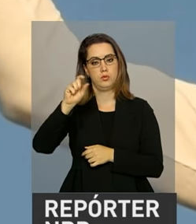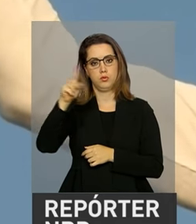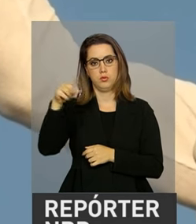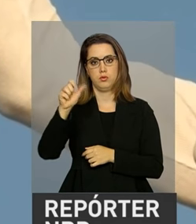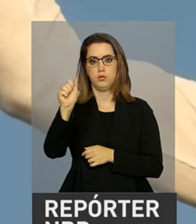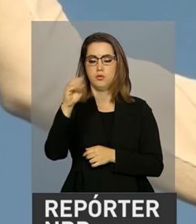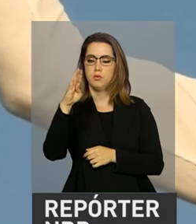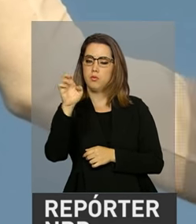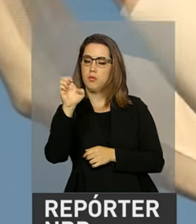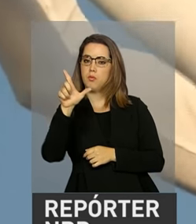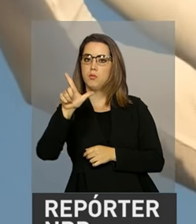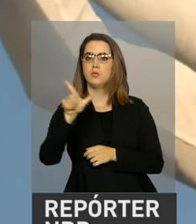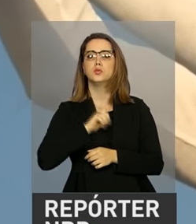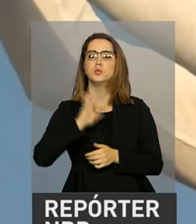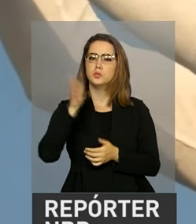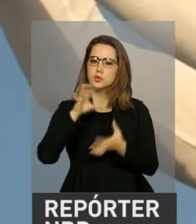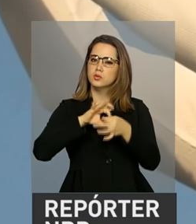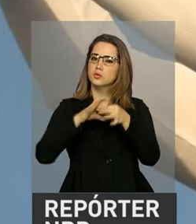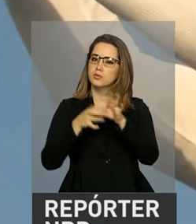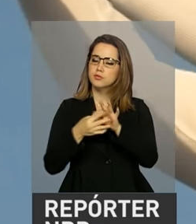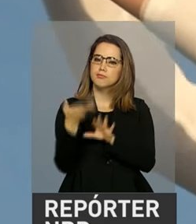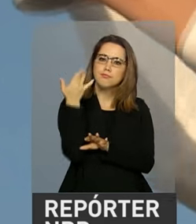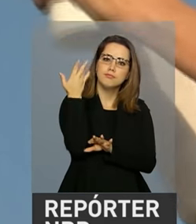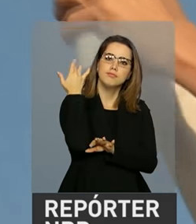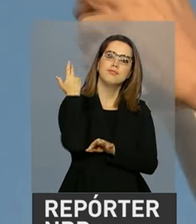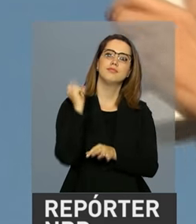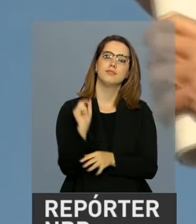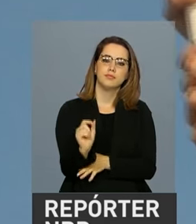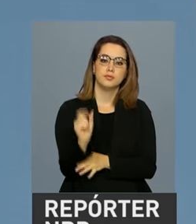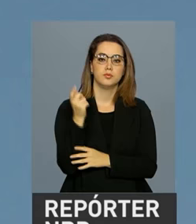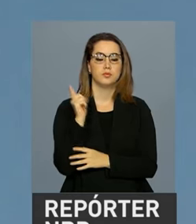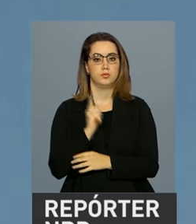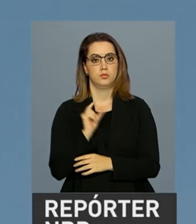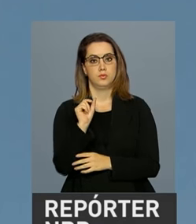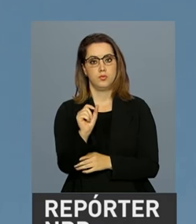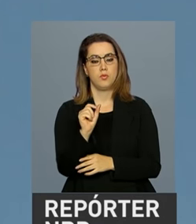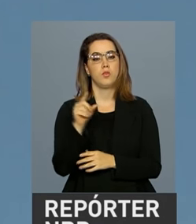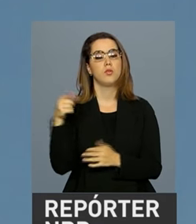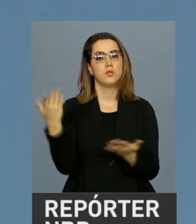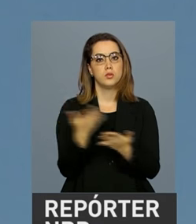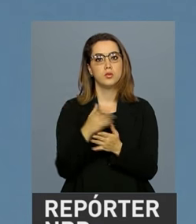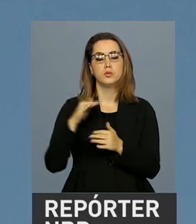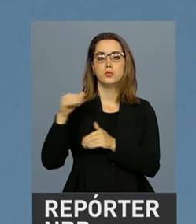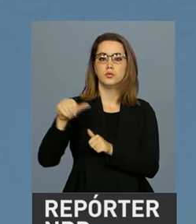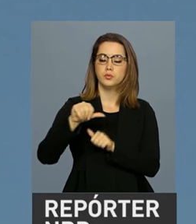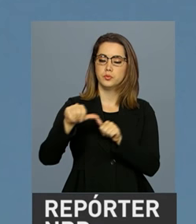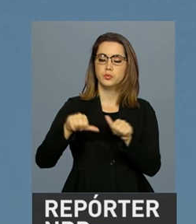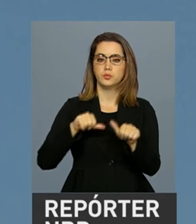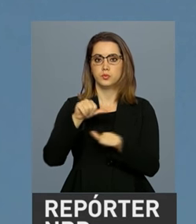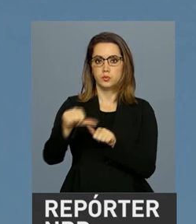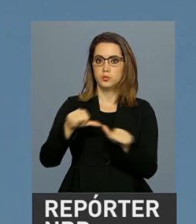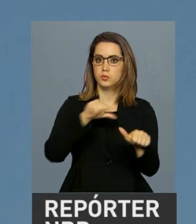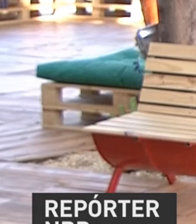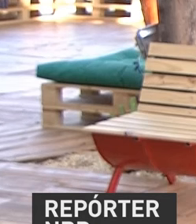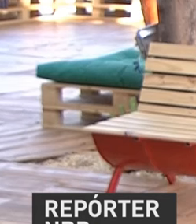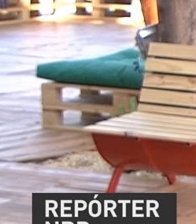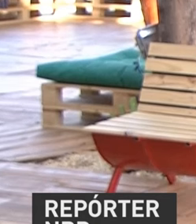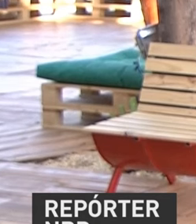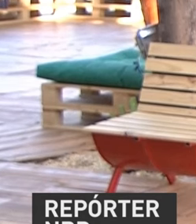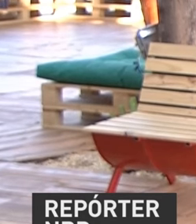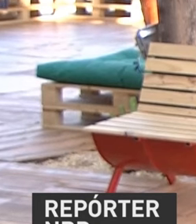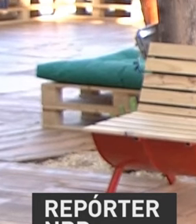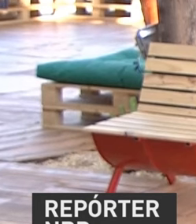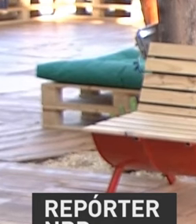1980 e e Los Angeles em 1984 nesse último passeio a tocha também vai conhecer um outro símbolo